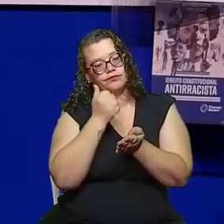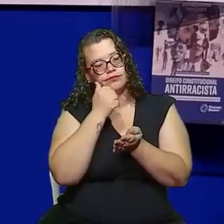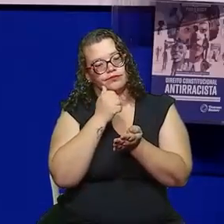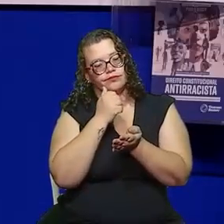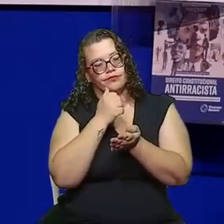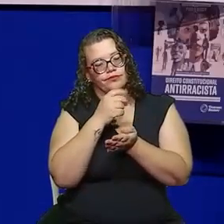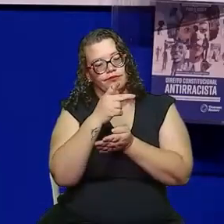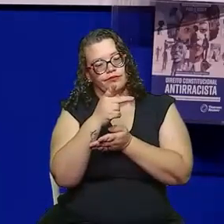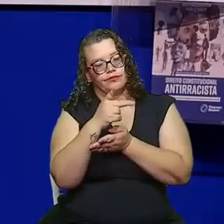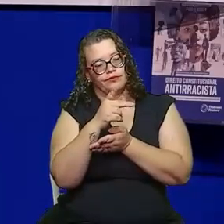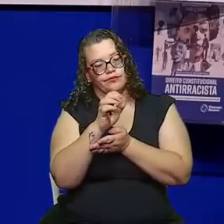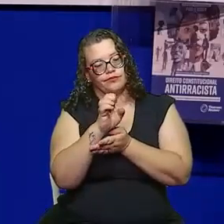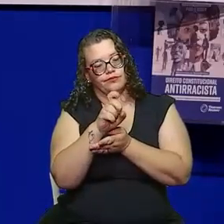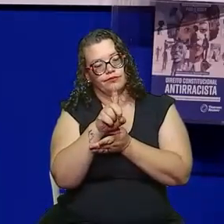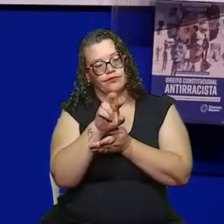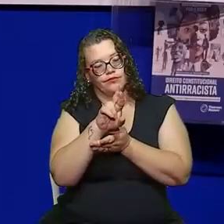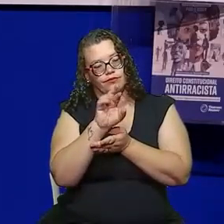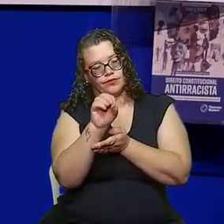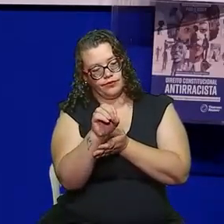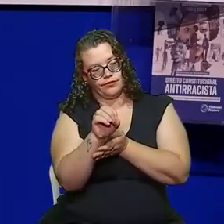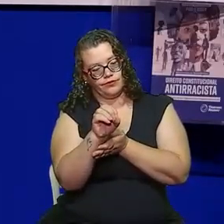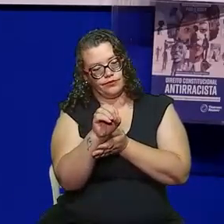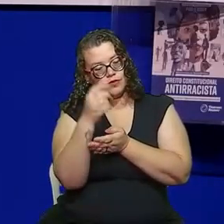No dia do aniversário do Pedro.